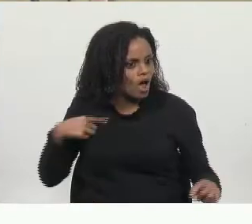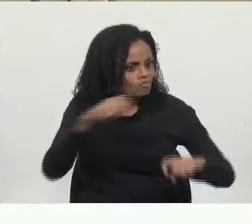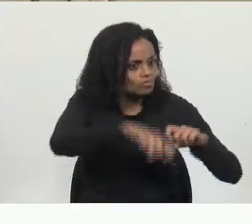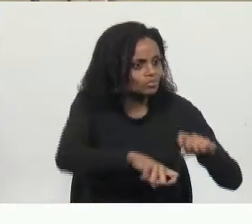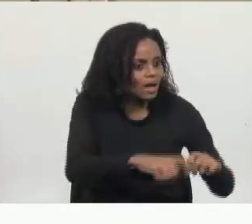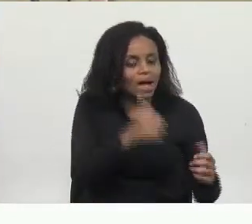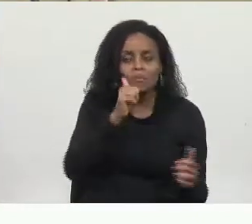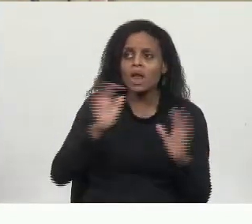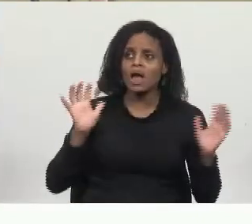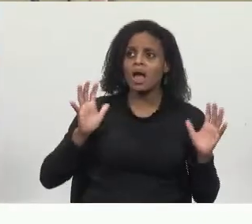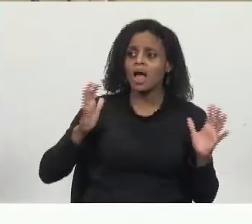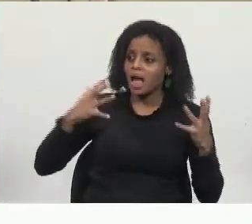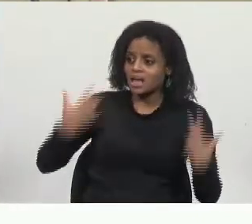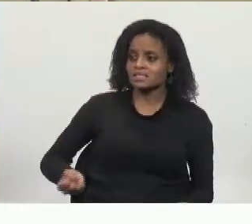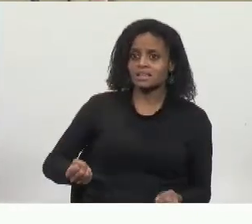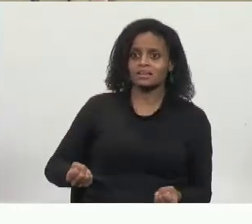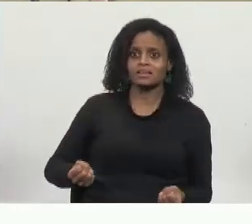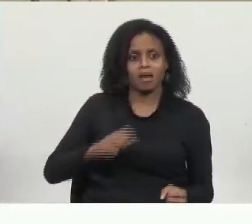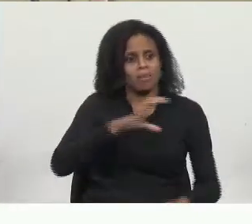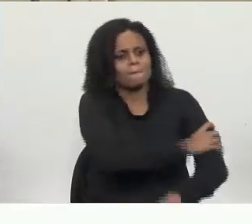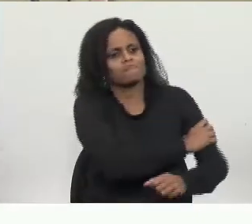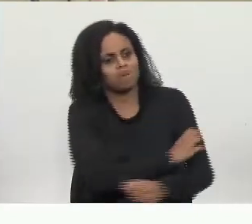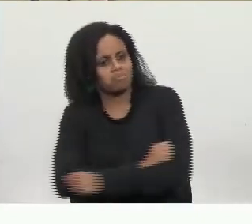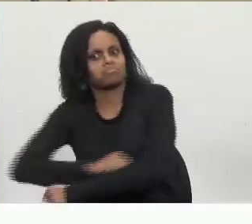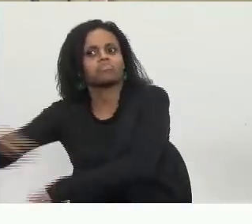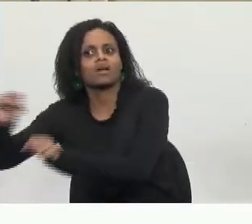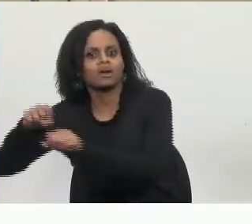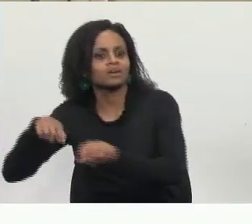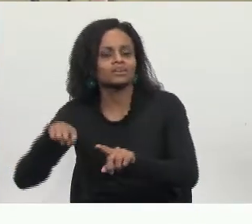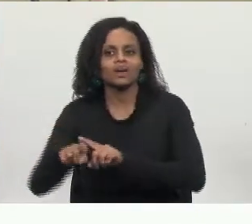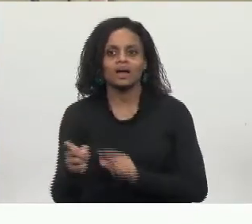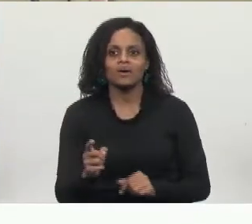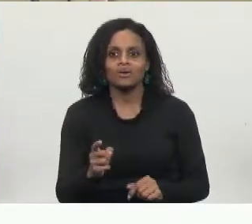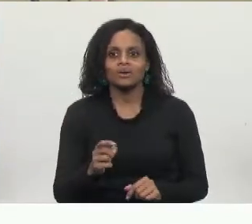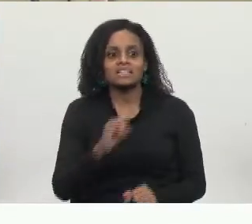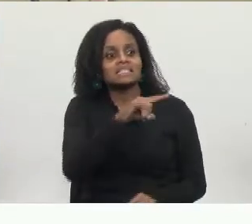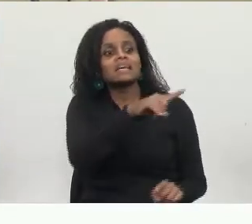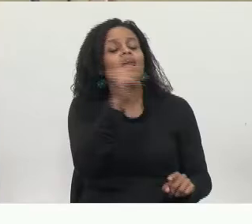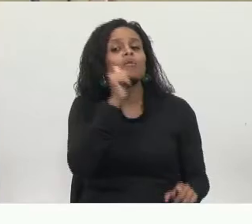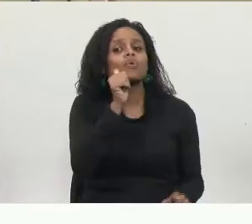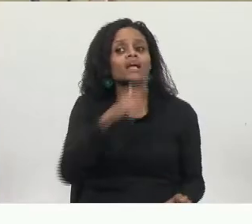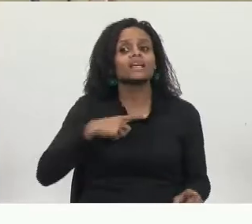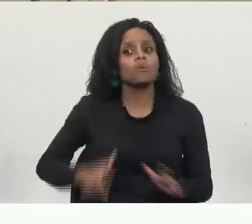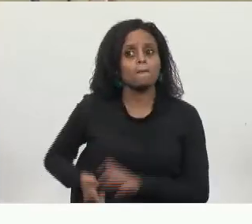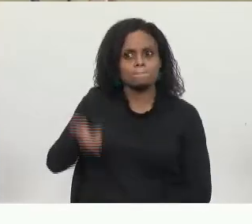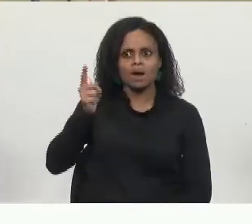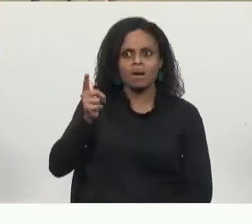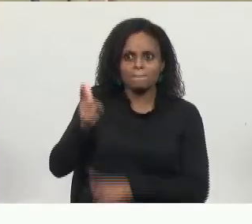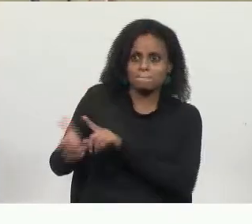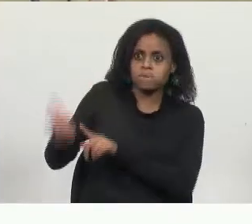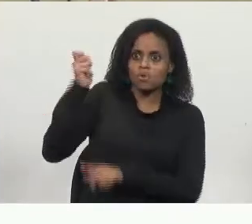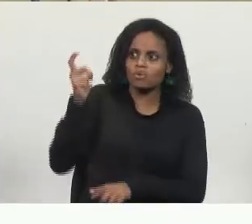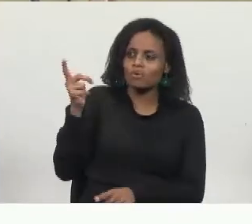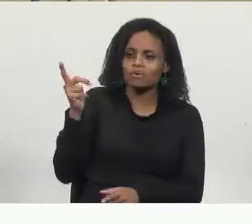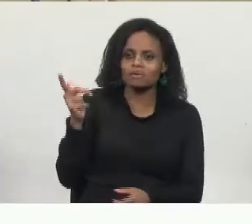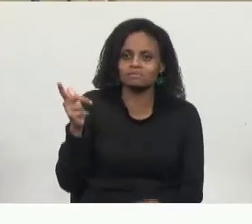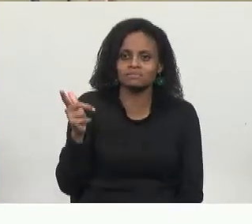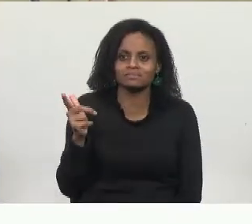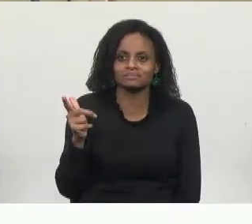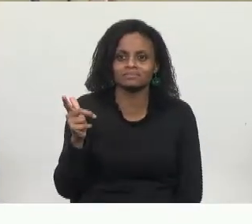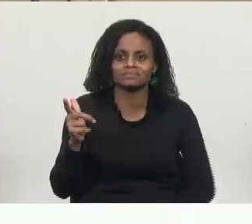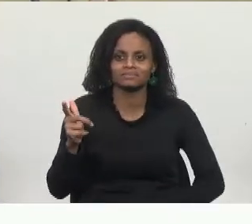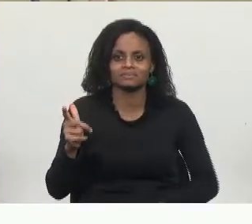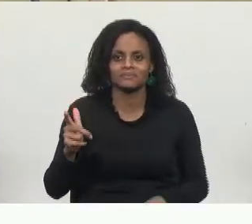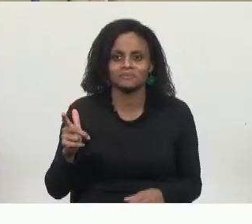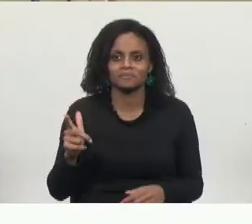que fazer, o cara pega ela pelo braço, arrasta, coloca no carro e estupra. Se aquela mulher tem uma arma de fogo, ela dá-lhe um tiro nele, ou